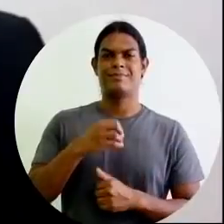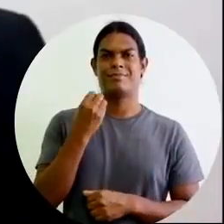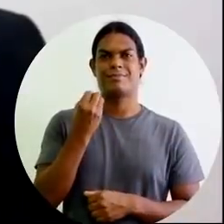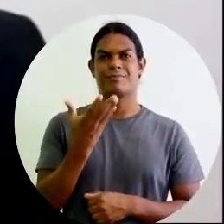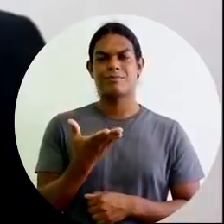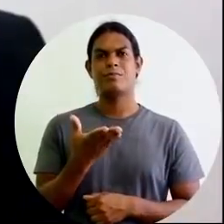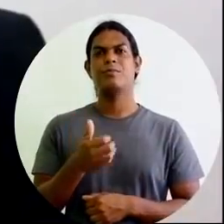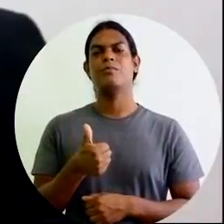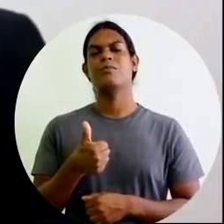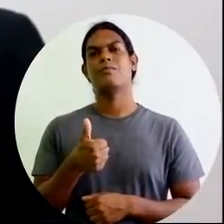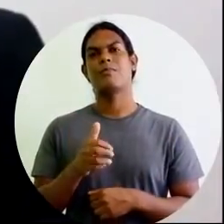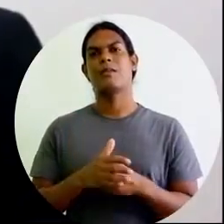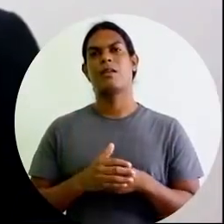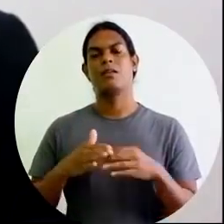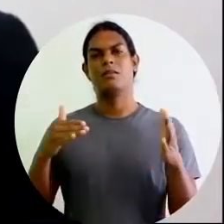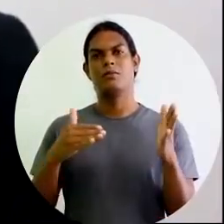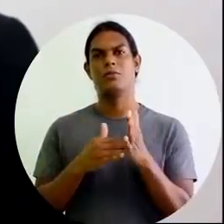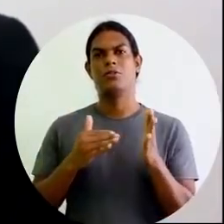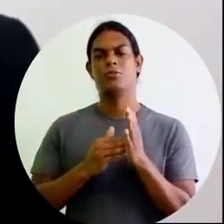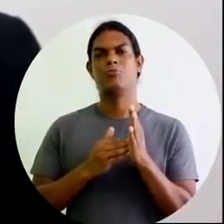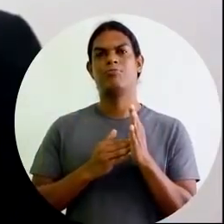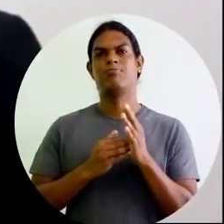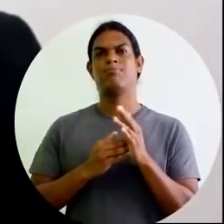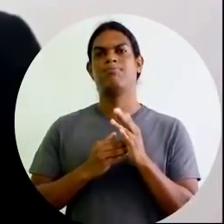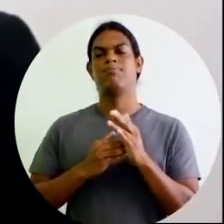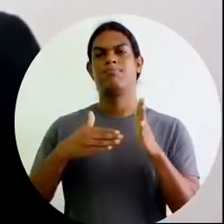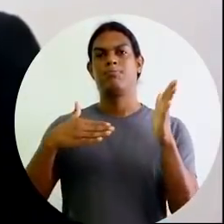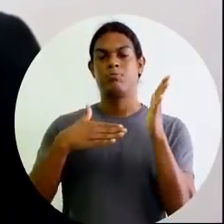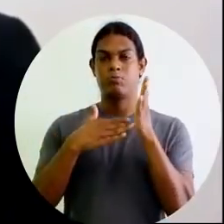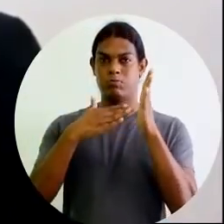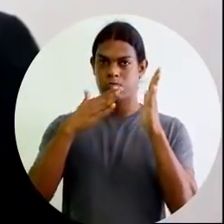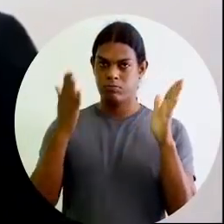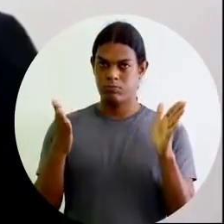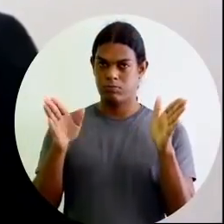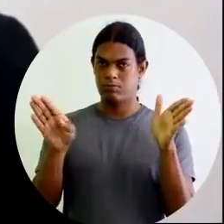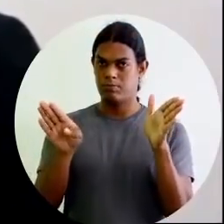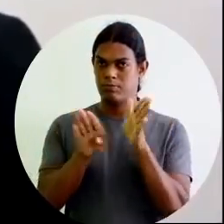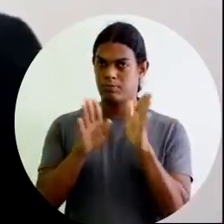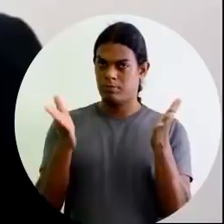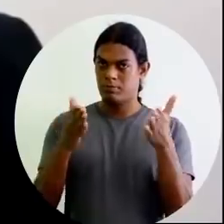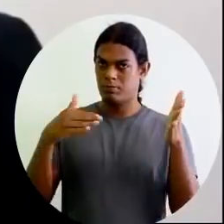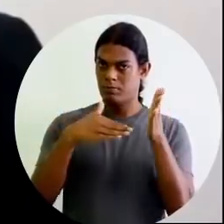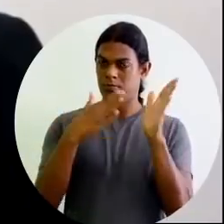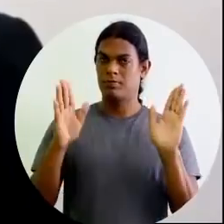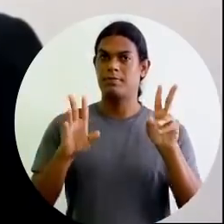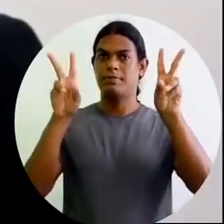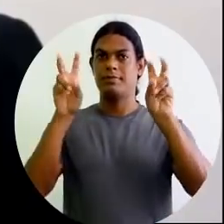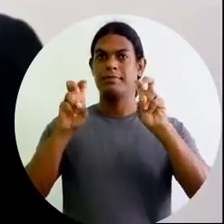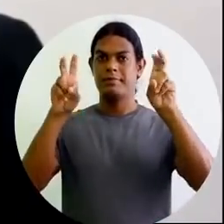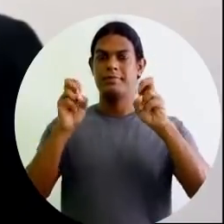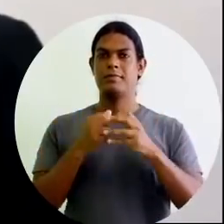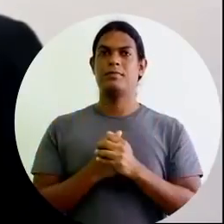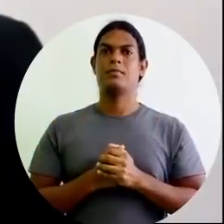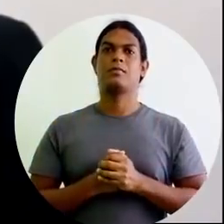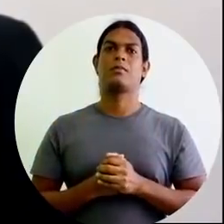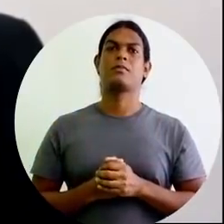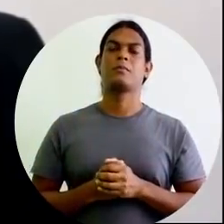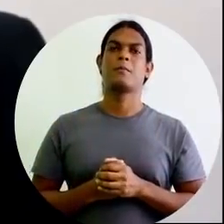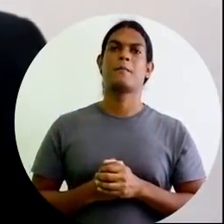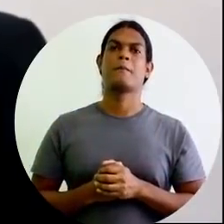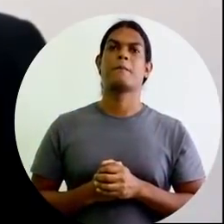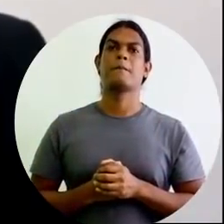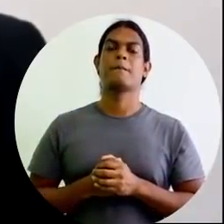Bem, gente, chegamos na nossa última competência da disciplina Desenvolvimento de Habilidades